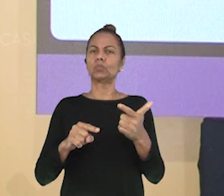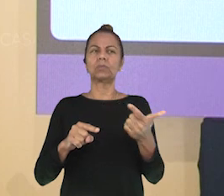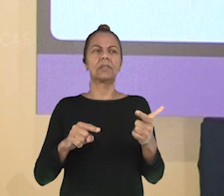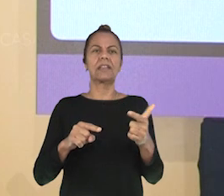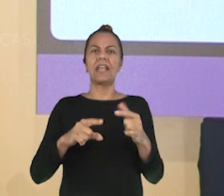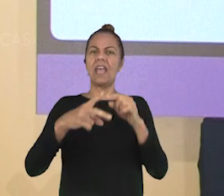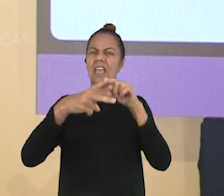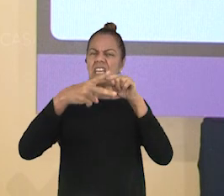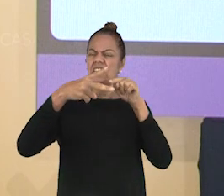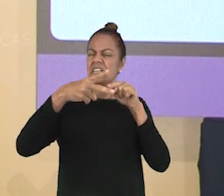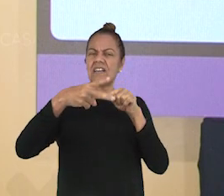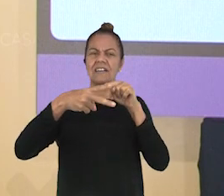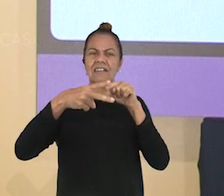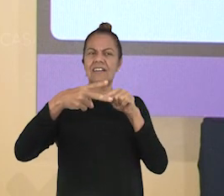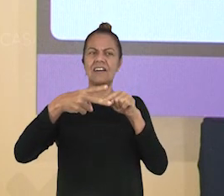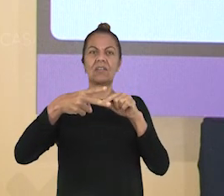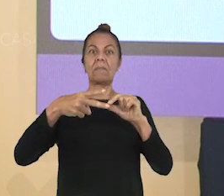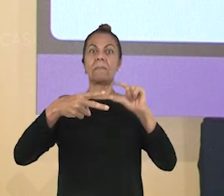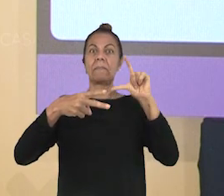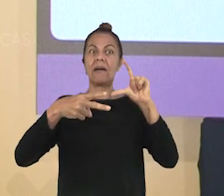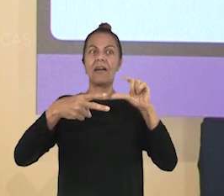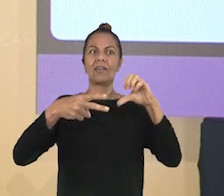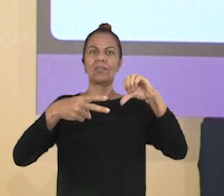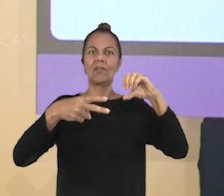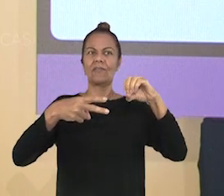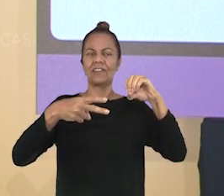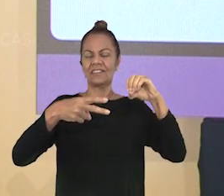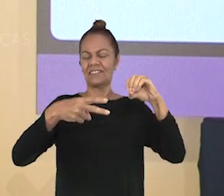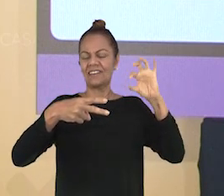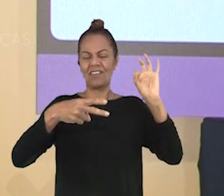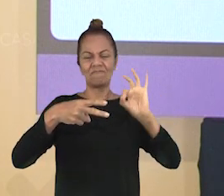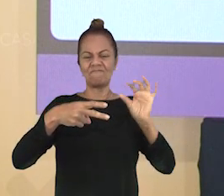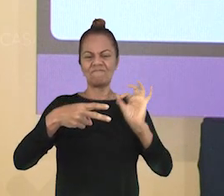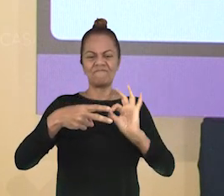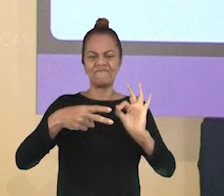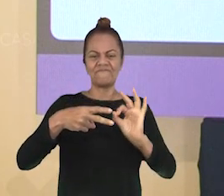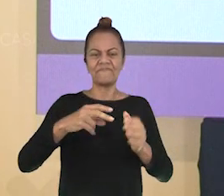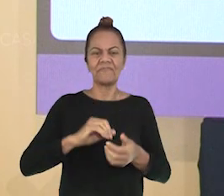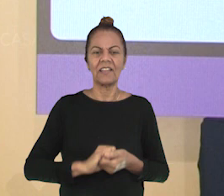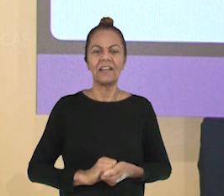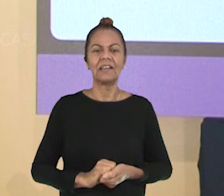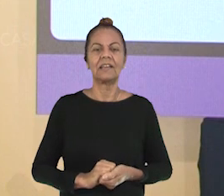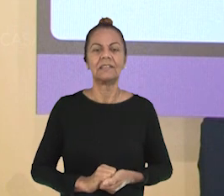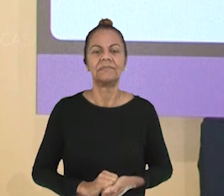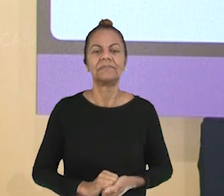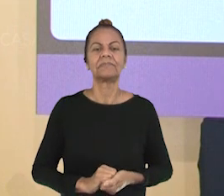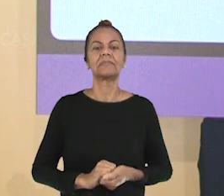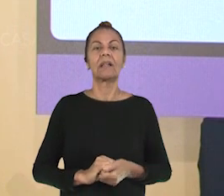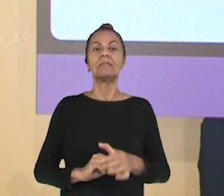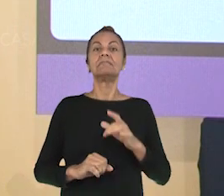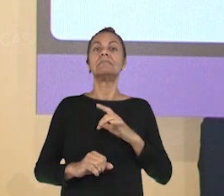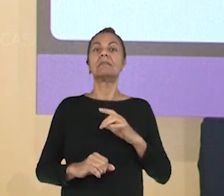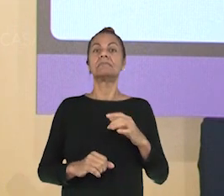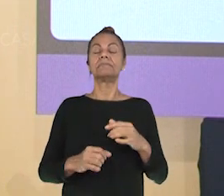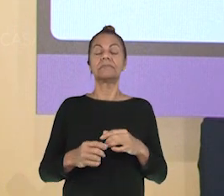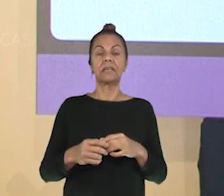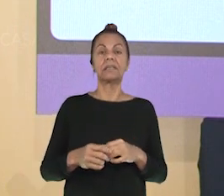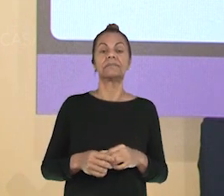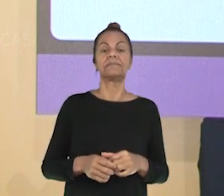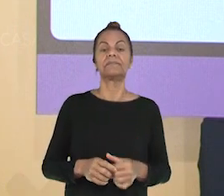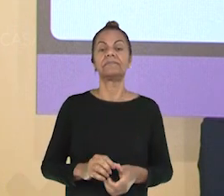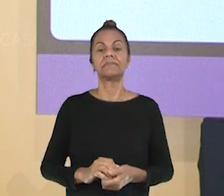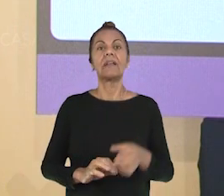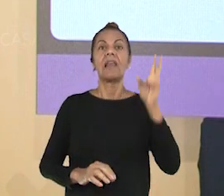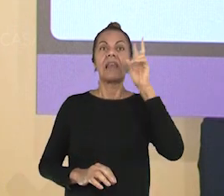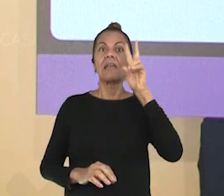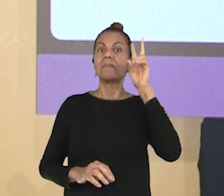ângulos maiores do que 90 graus. E para a letra D, temos apenas um triângulo acutângulo, que